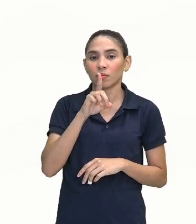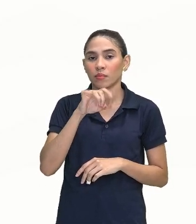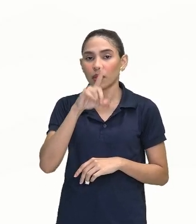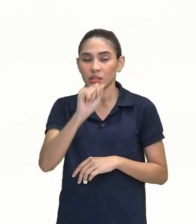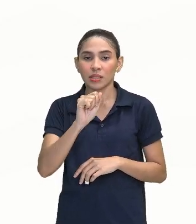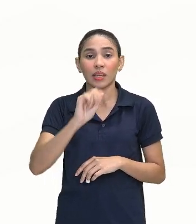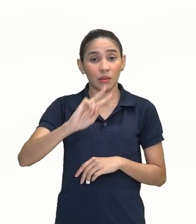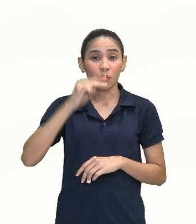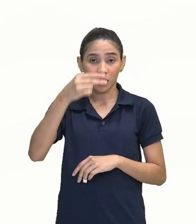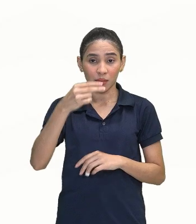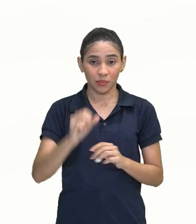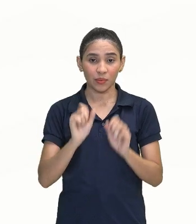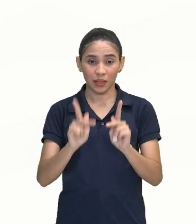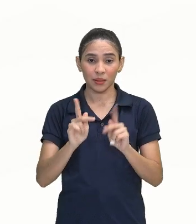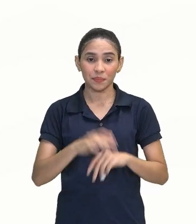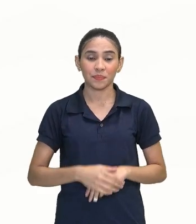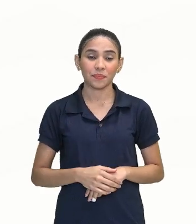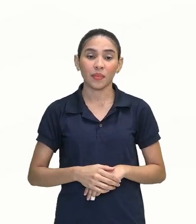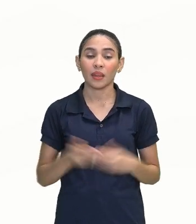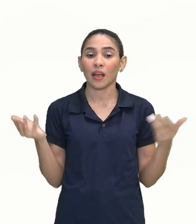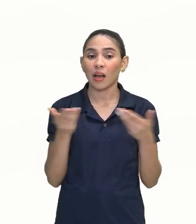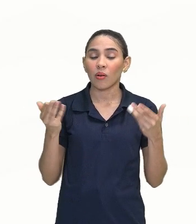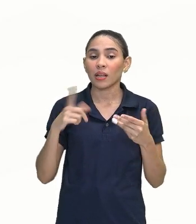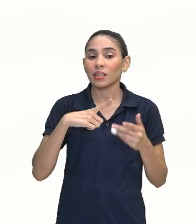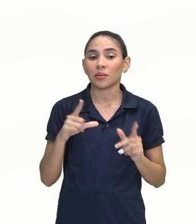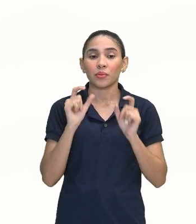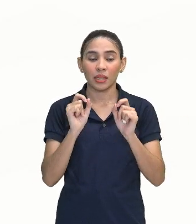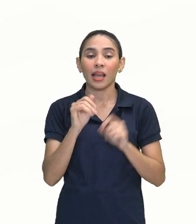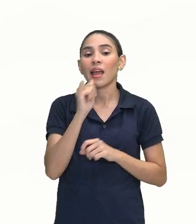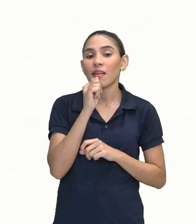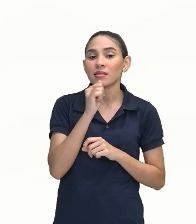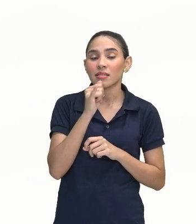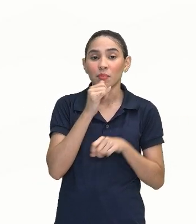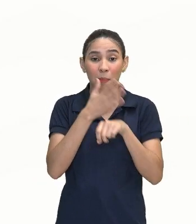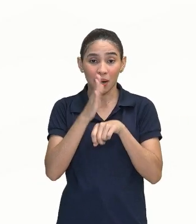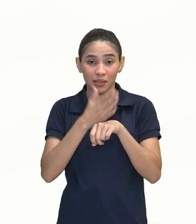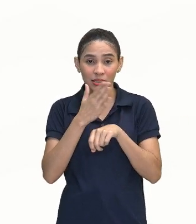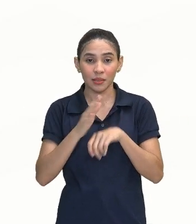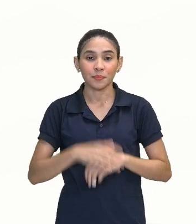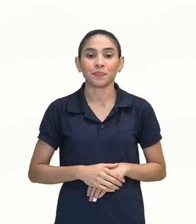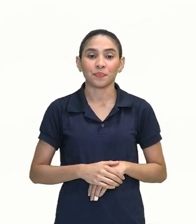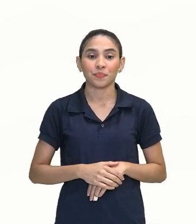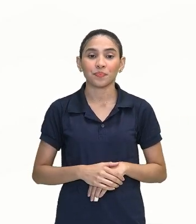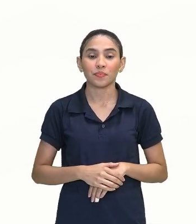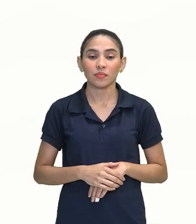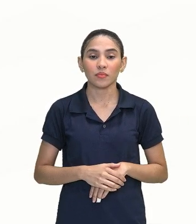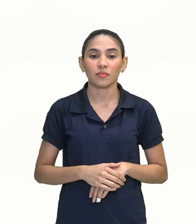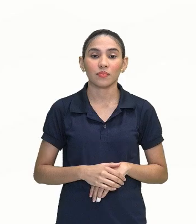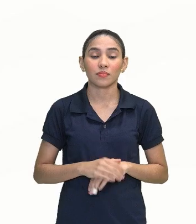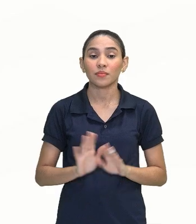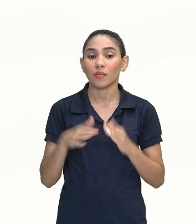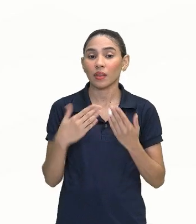elevá-lo ao quadrado. Perfeito? Agora, nós temos aqui um exemplo de aplicação. Olha só.